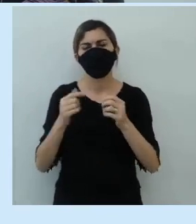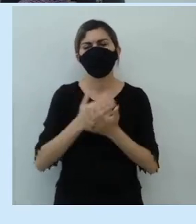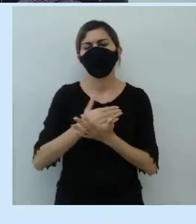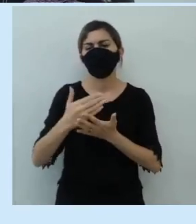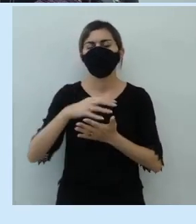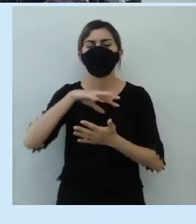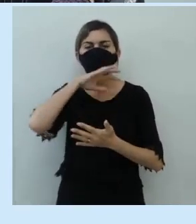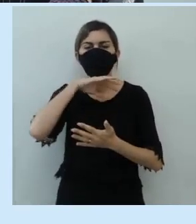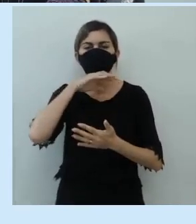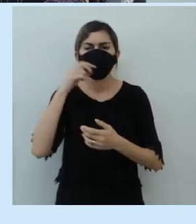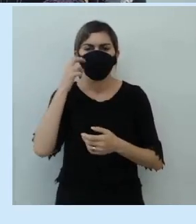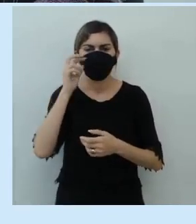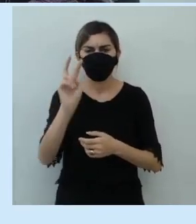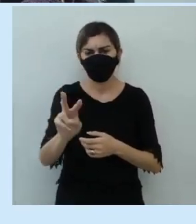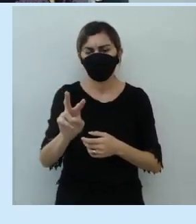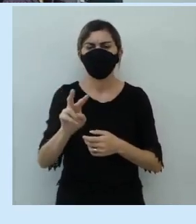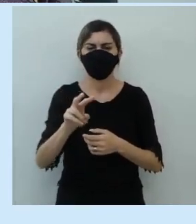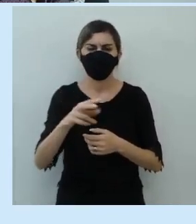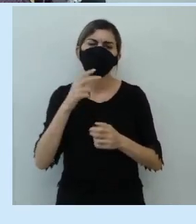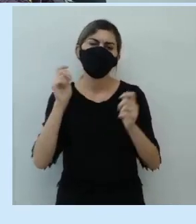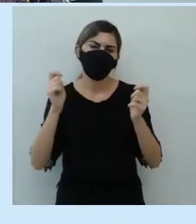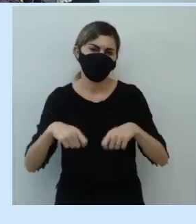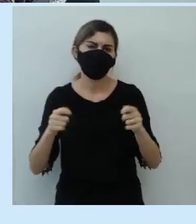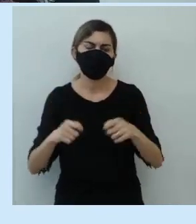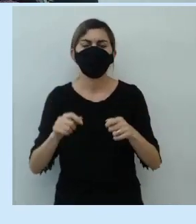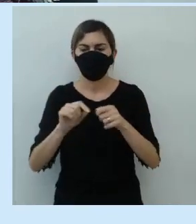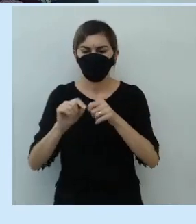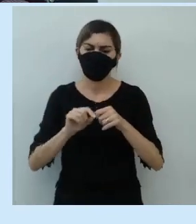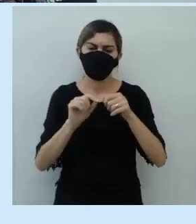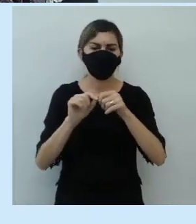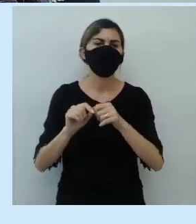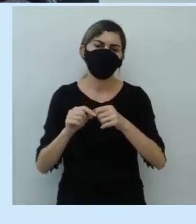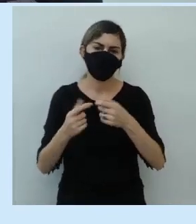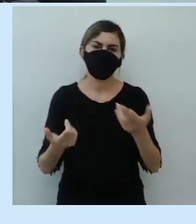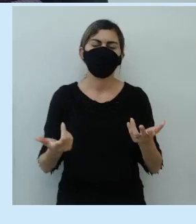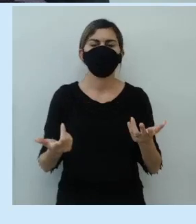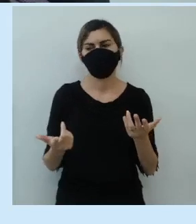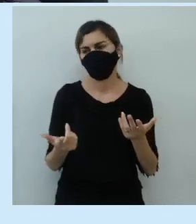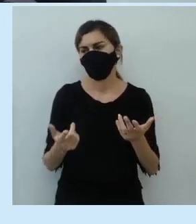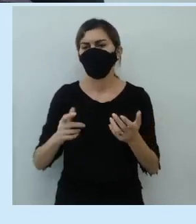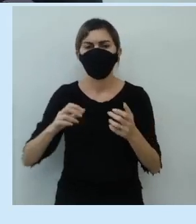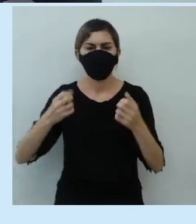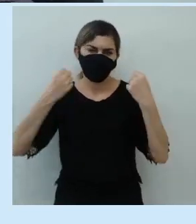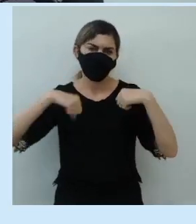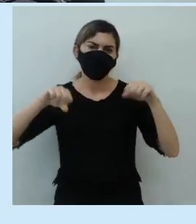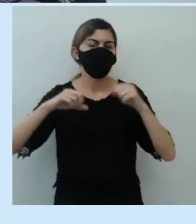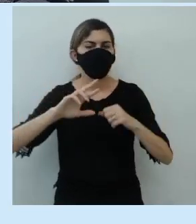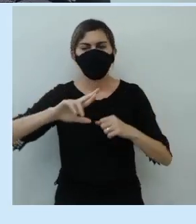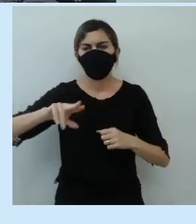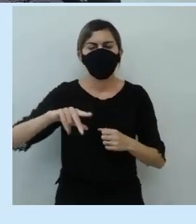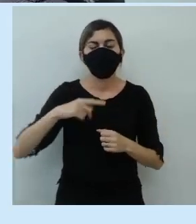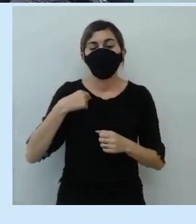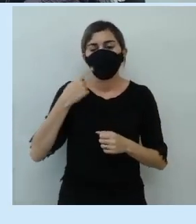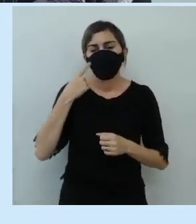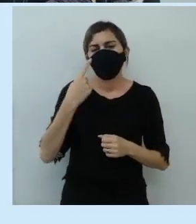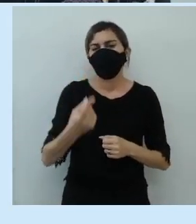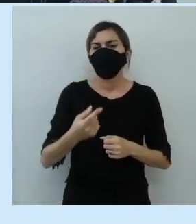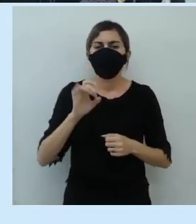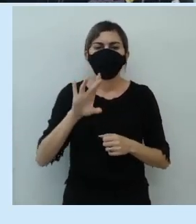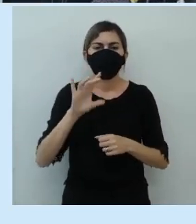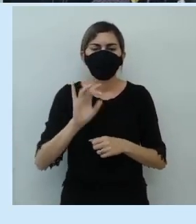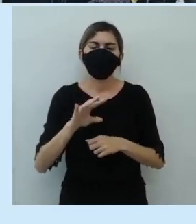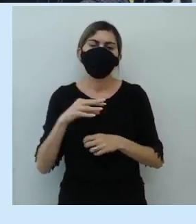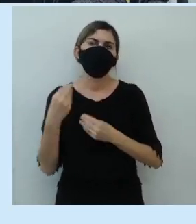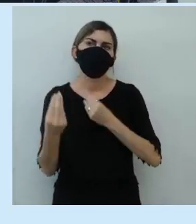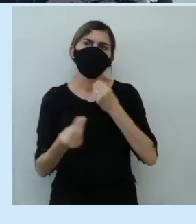um animal olha aquilo ali? O animal está dizendo, ele está produzindo ali um efeito de alongamento. Não, ele está vendo somente ali como